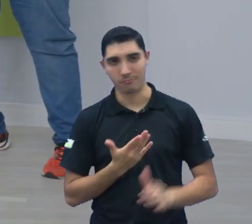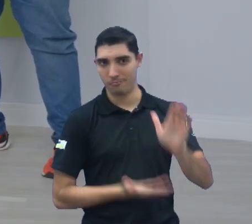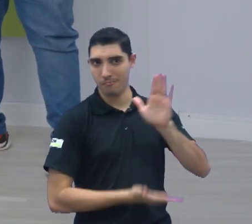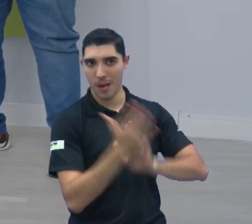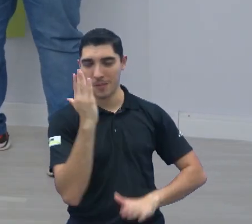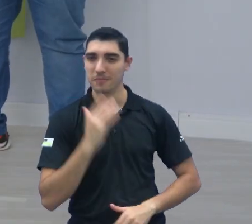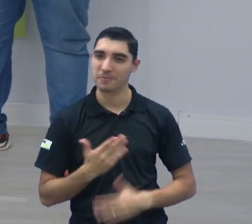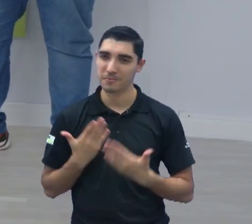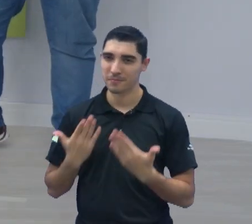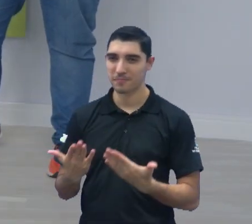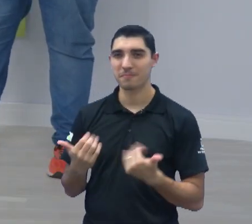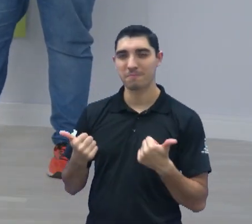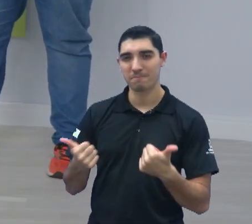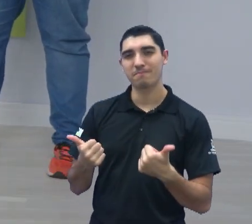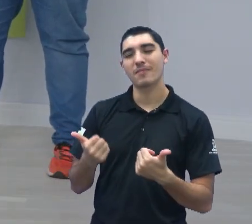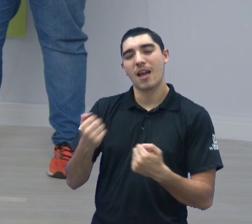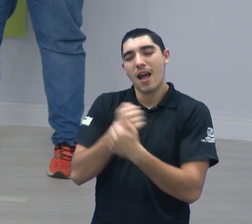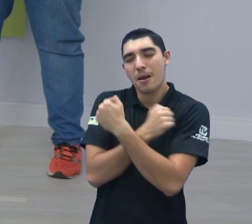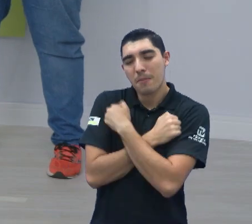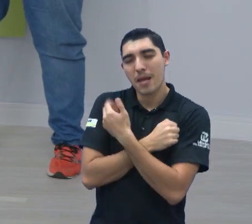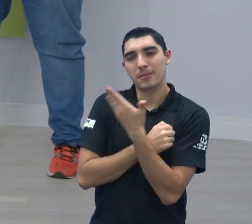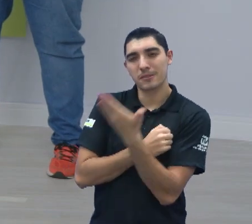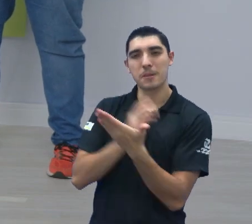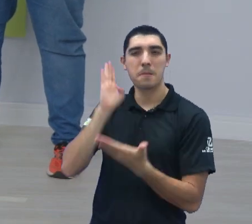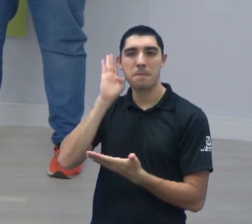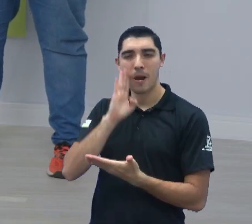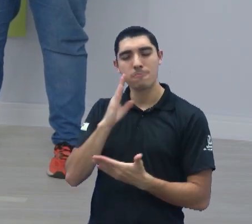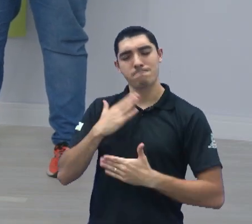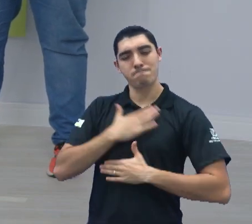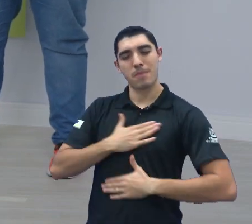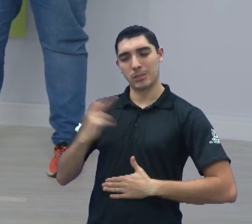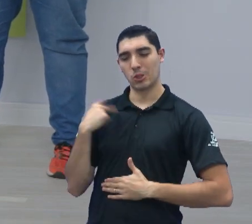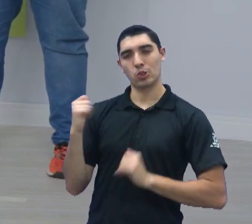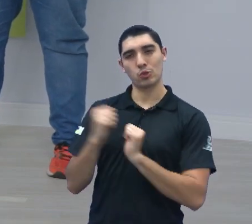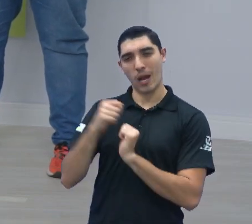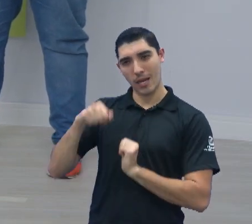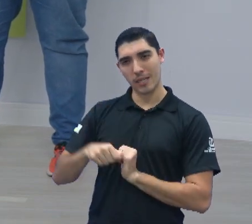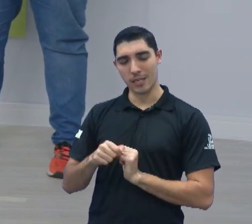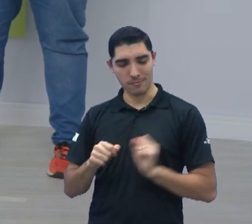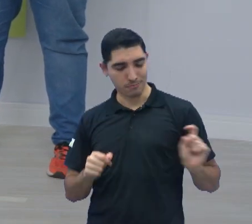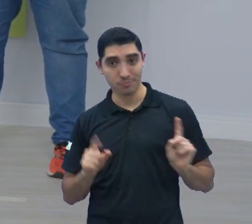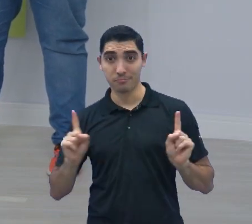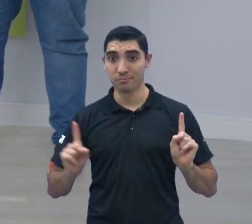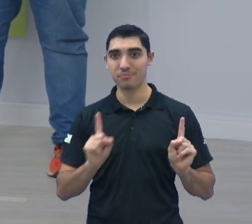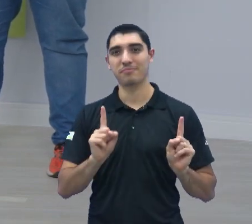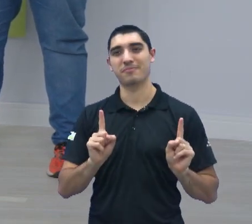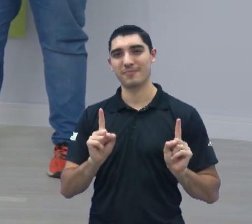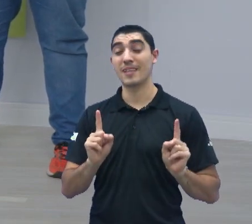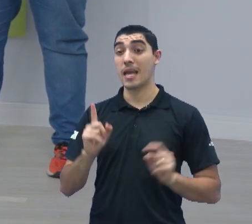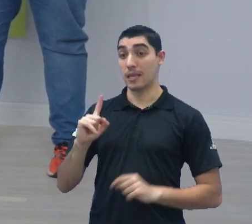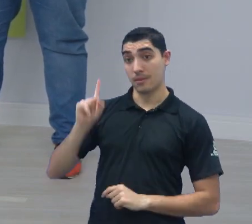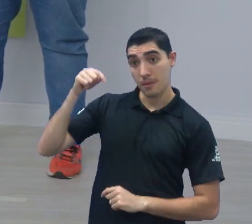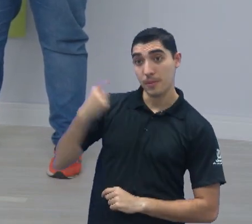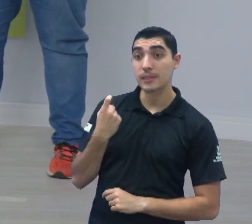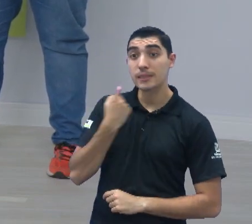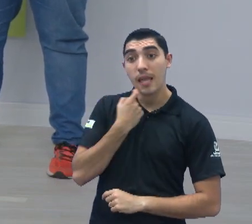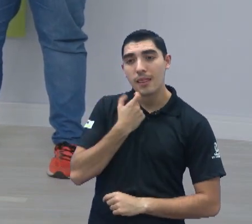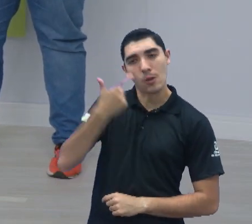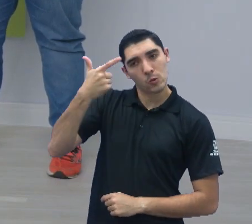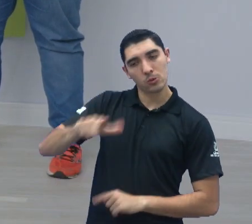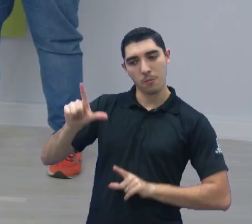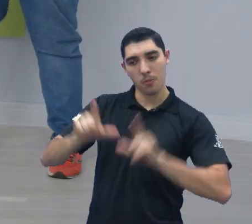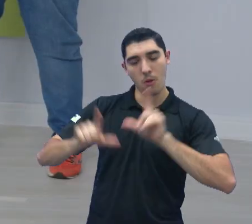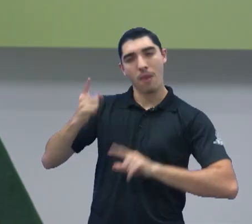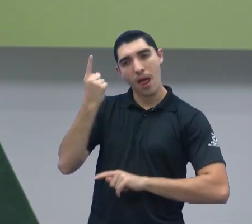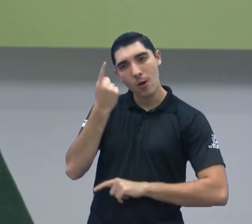que beleza. Paulito, um grande abraço para você, sempre um prazer dividir o Hora contigo. Sexta-feira a gente volta para fechar a semana com muito esporte aqui no